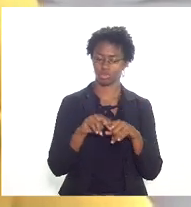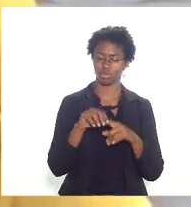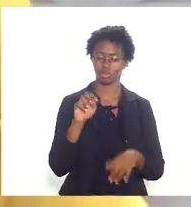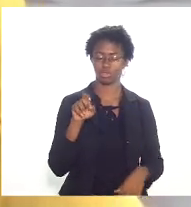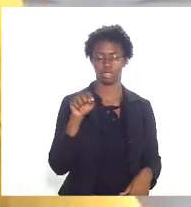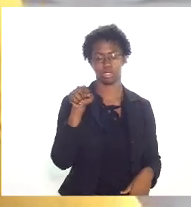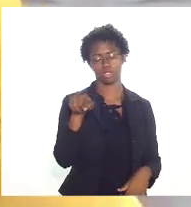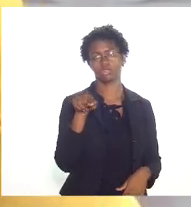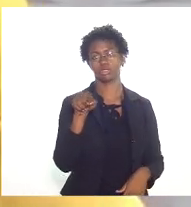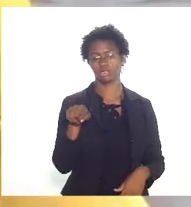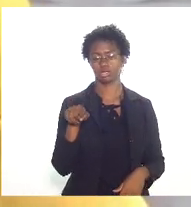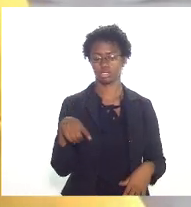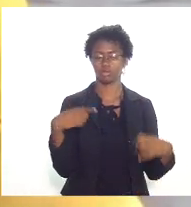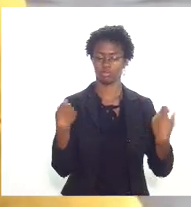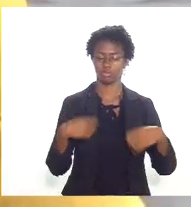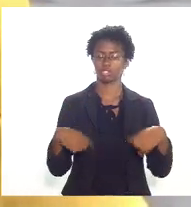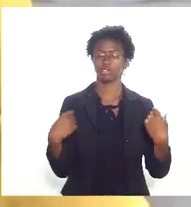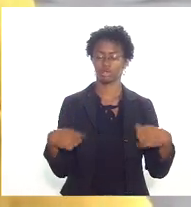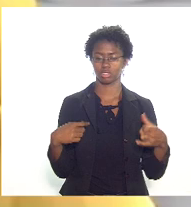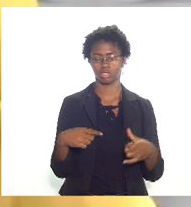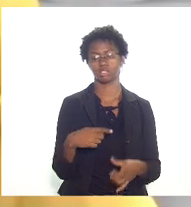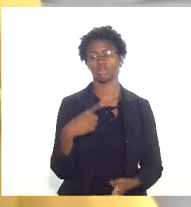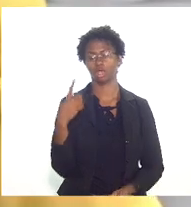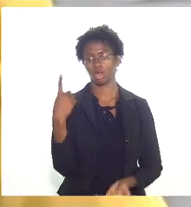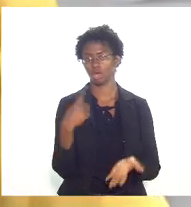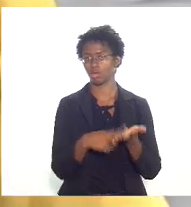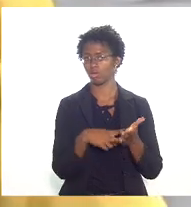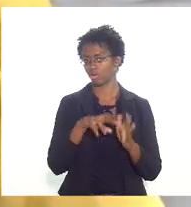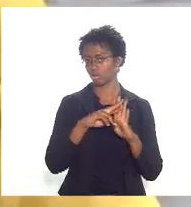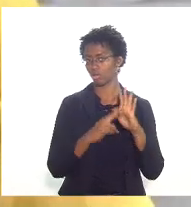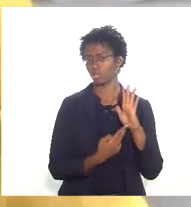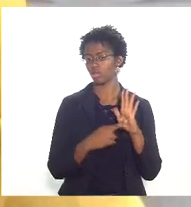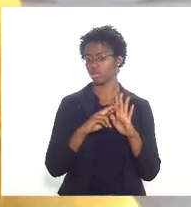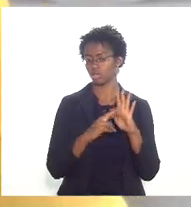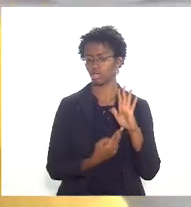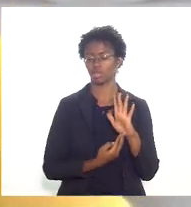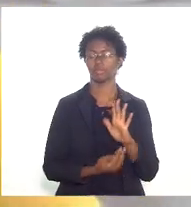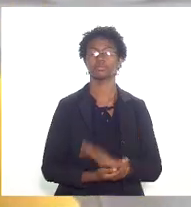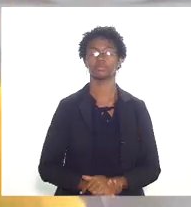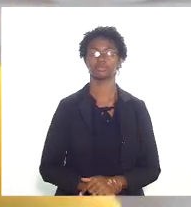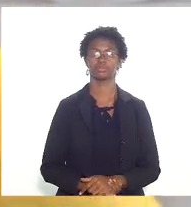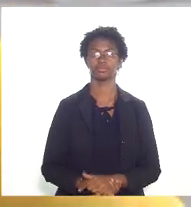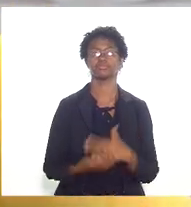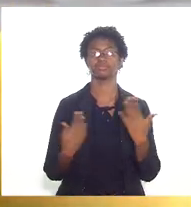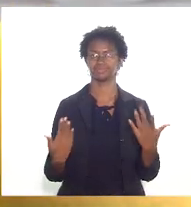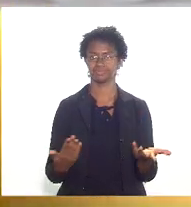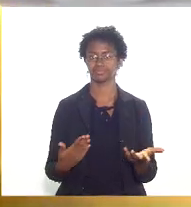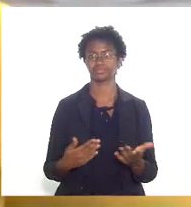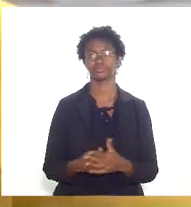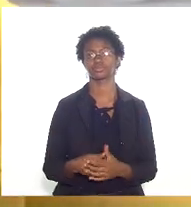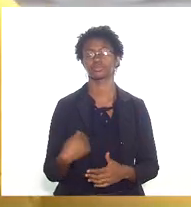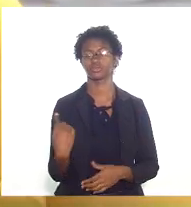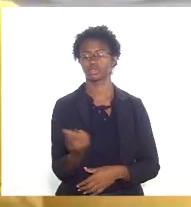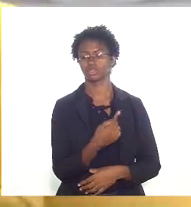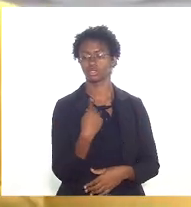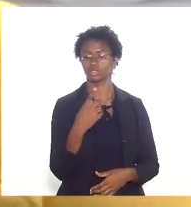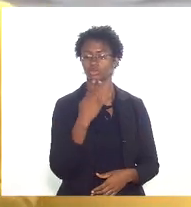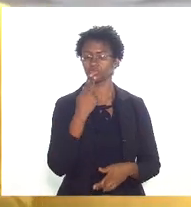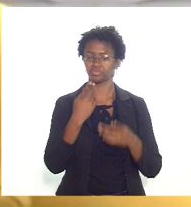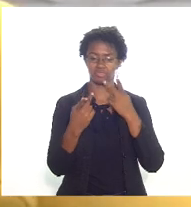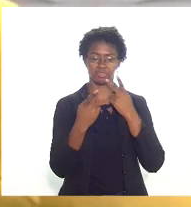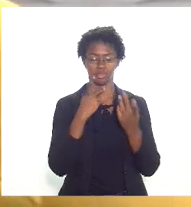ser o que assim que o mandamento inconstitucional portanto Essas são as nossas considerações